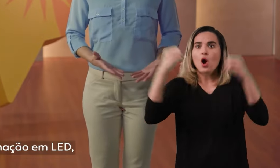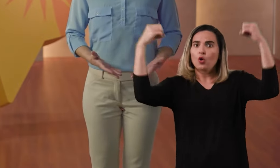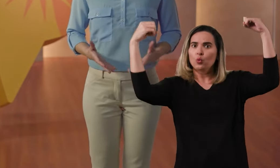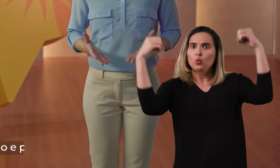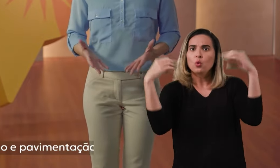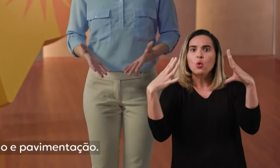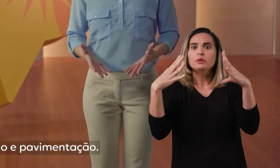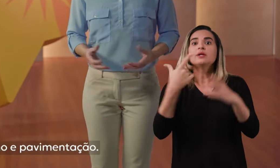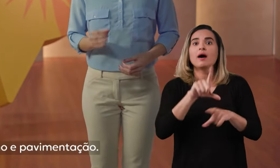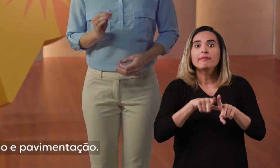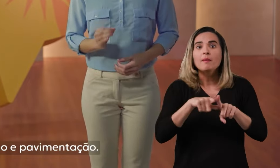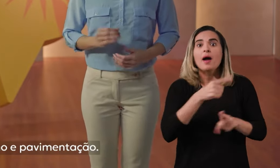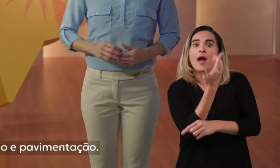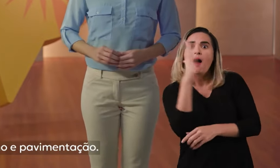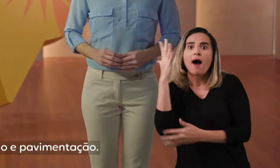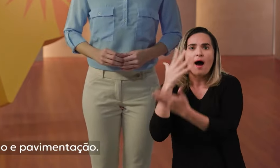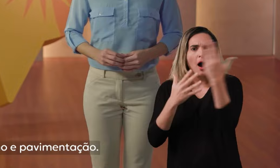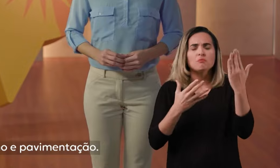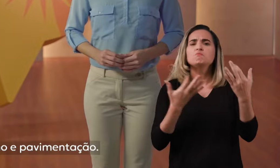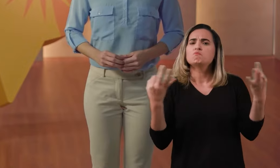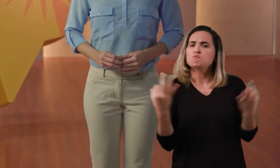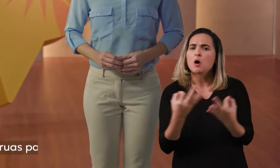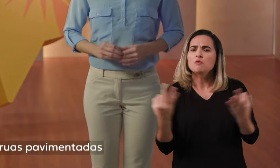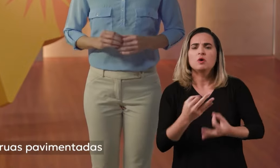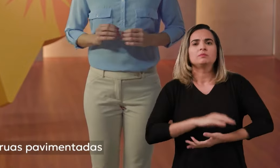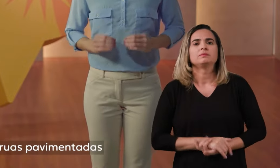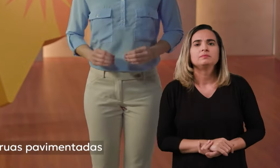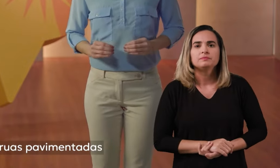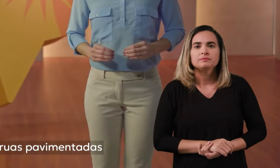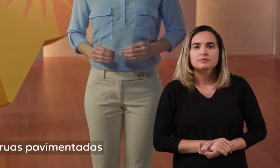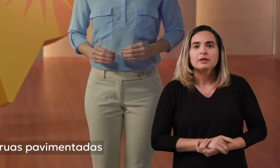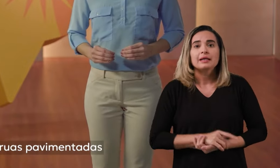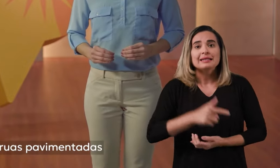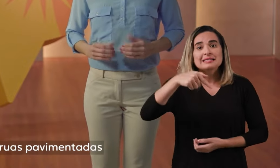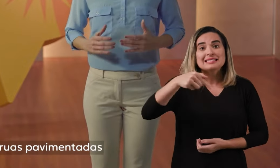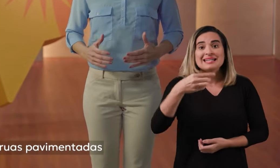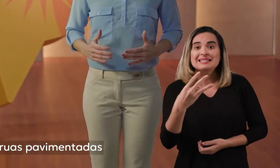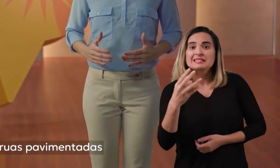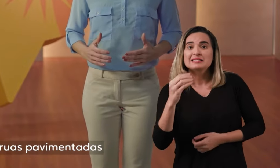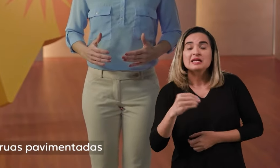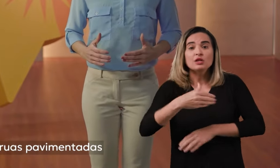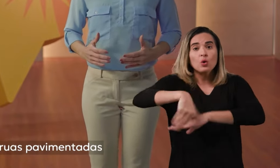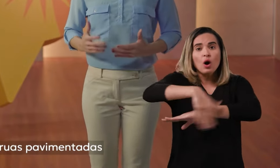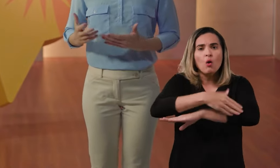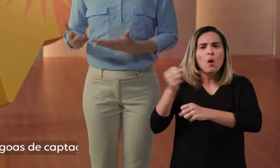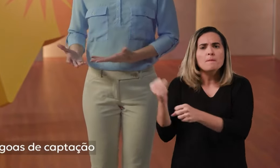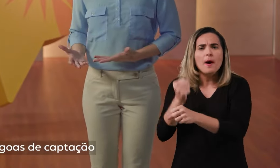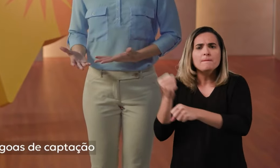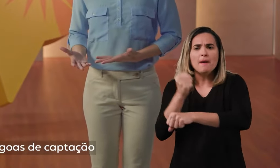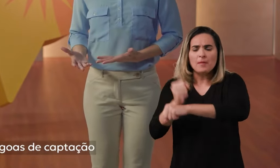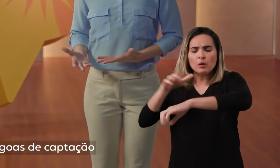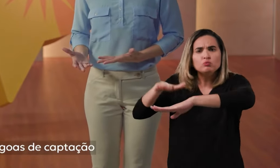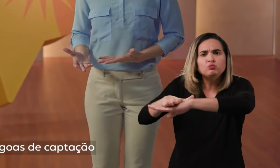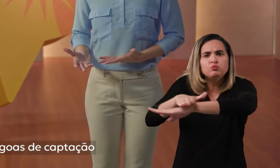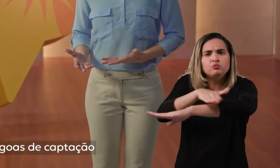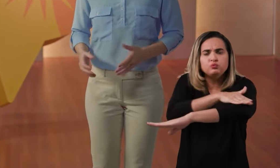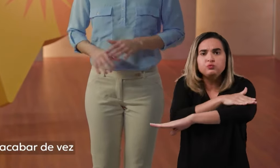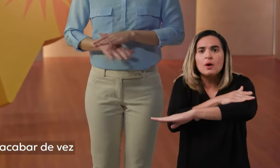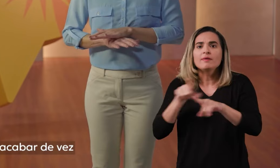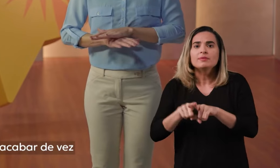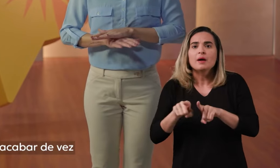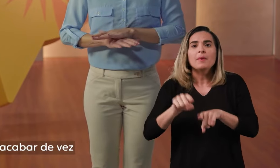LED, paisagismo e pavimentação. Serão 730 ruas pavimentadas e 5 lagoas de